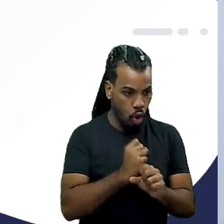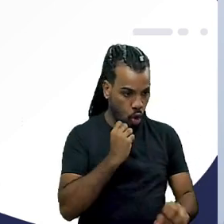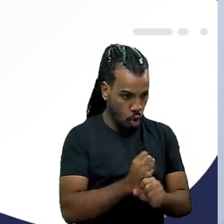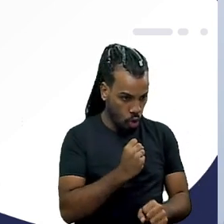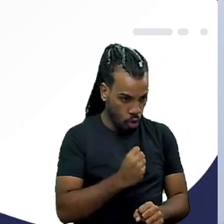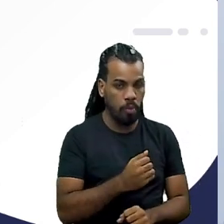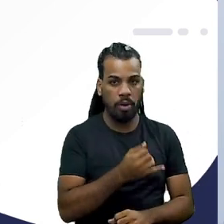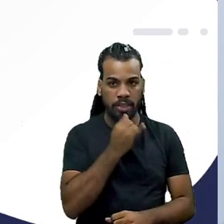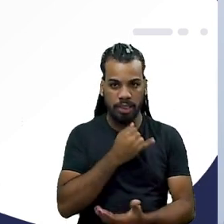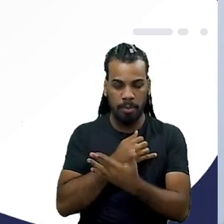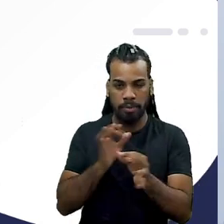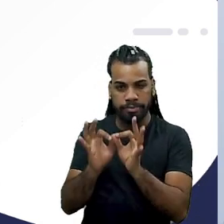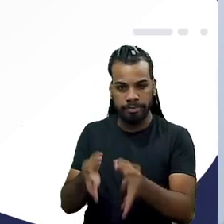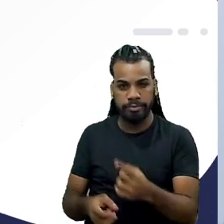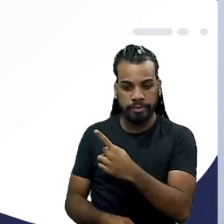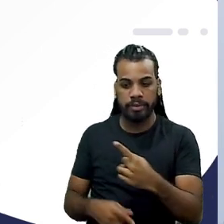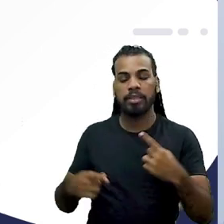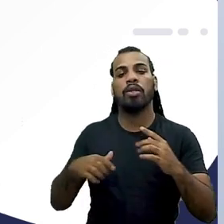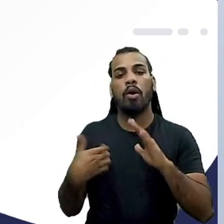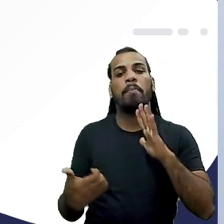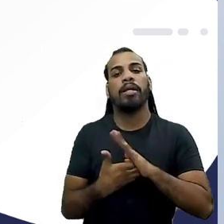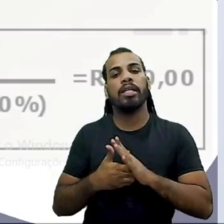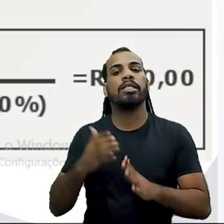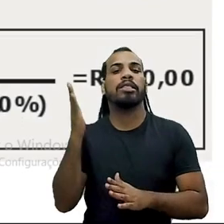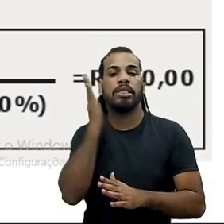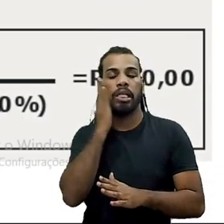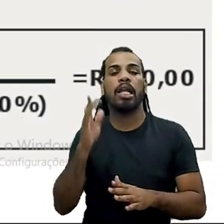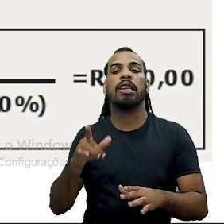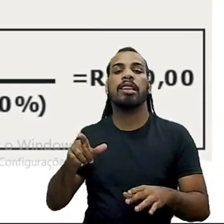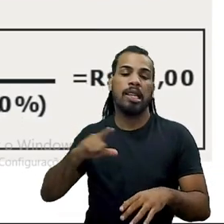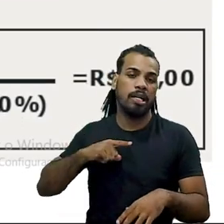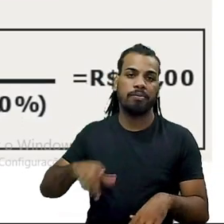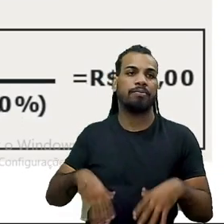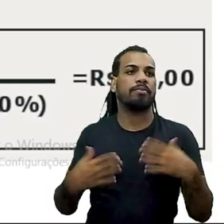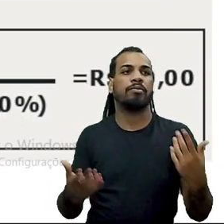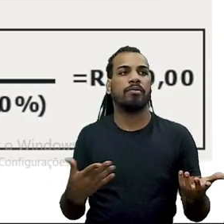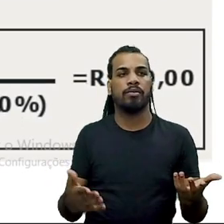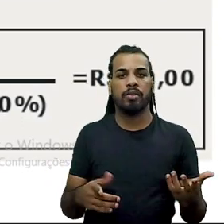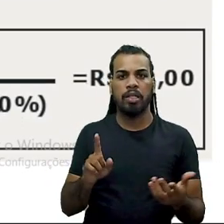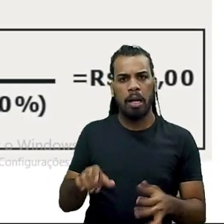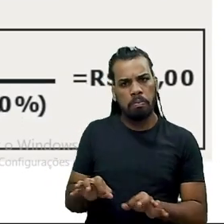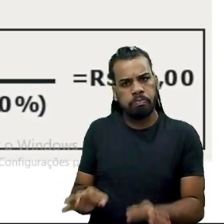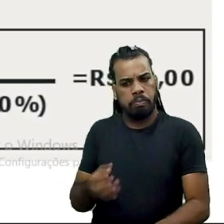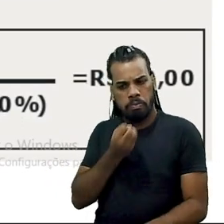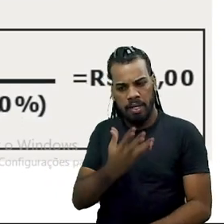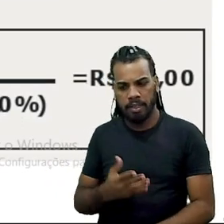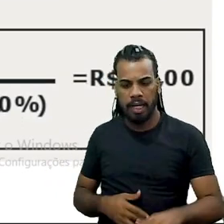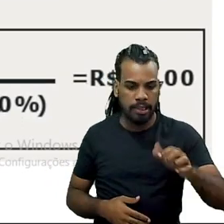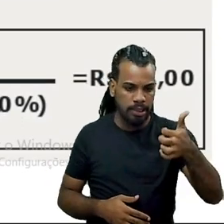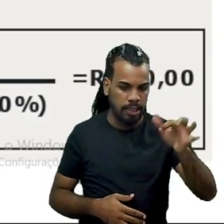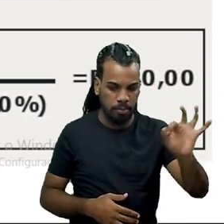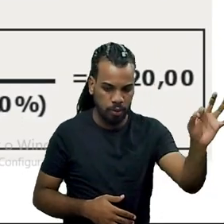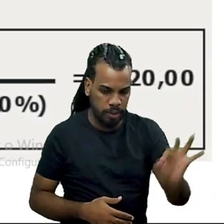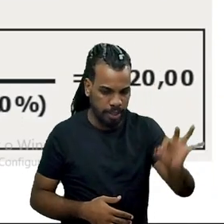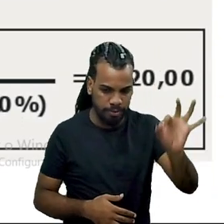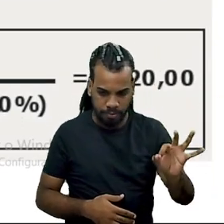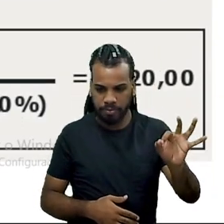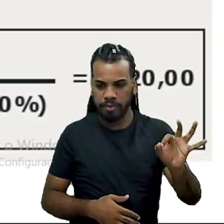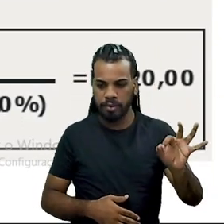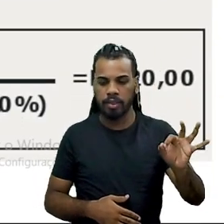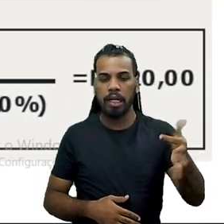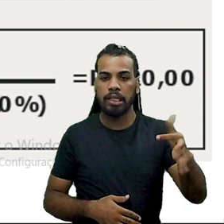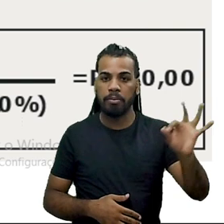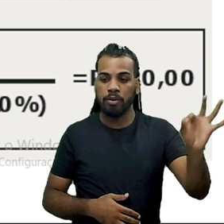nesse exemplo aí prático, e o empresário ele foi até, vamos dizer assim, muito prudente, 10%, ele pensou